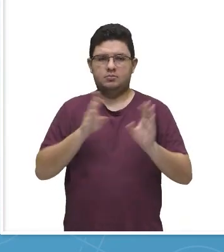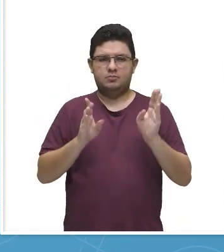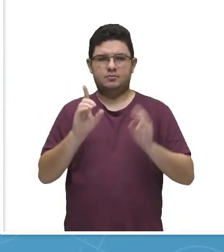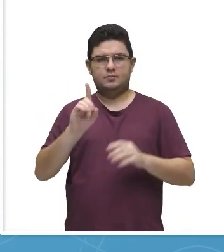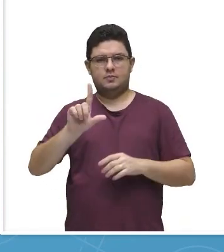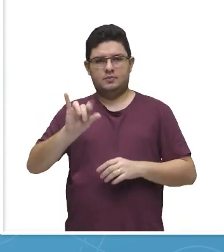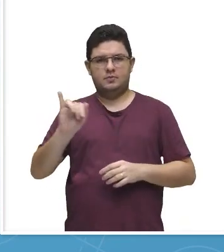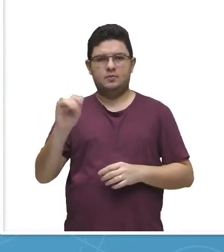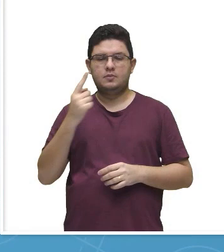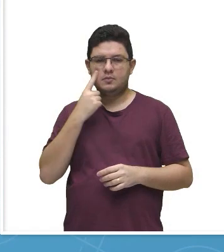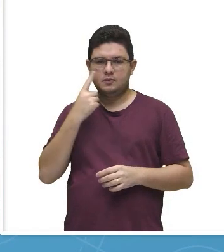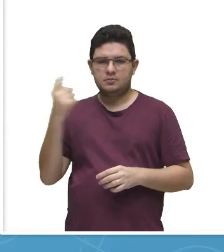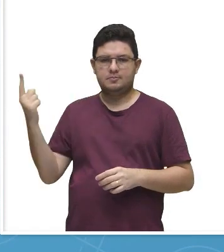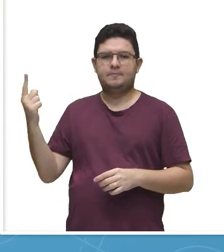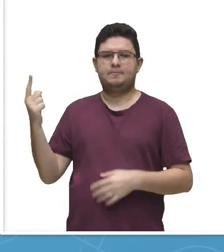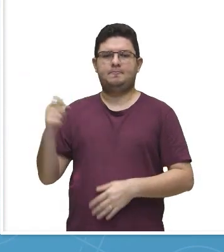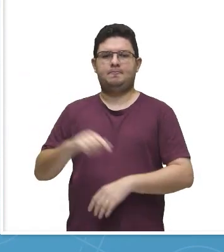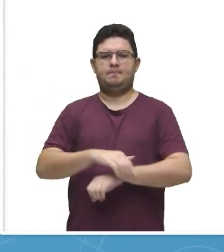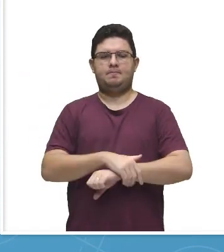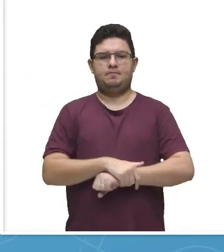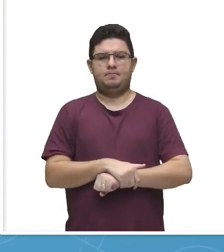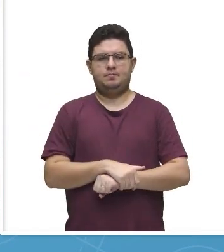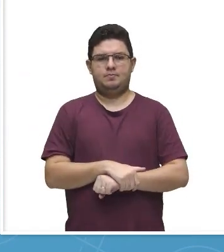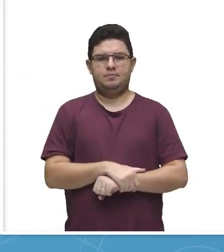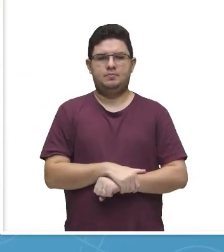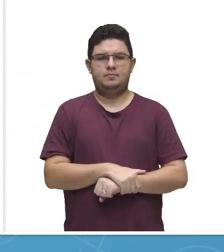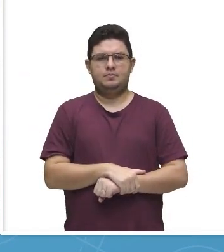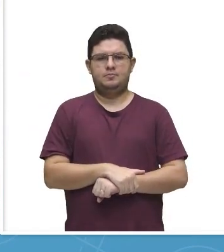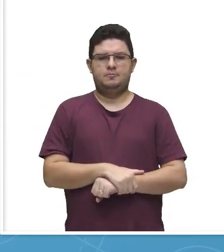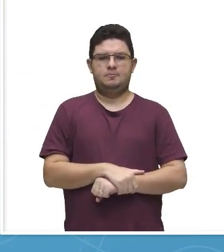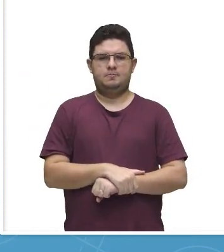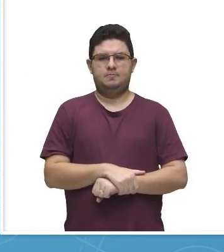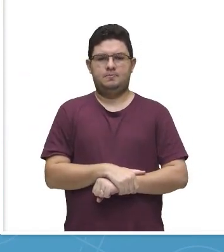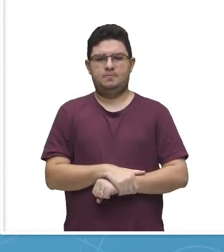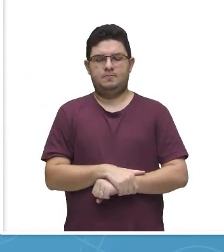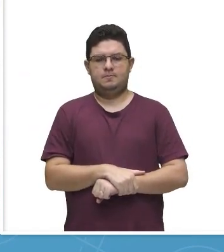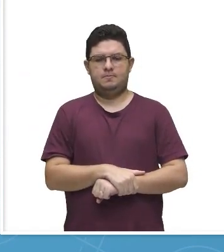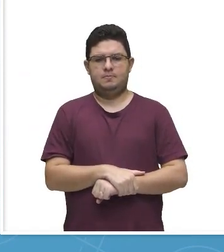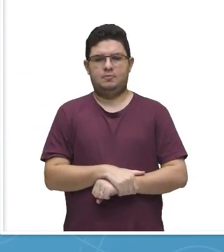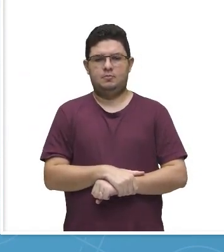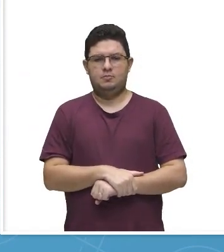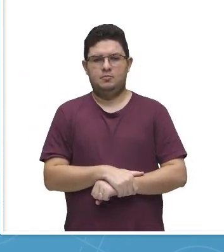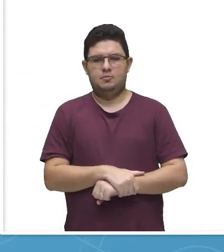de vocês colocarem em prática o que foi comentado nessa aula de hoje. É o momento da nossa DLI.